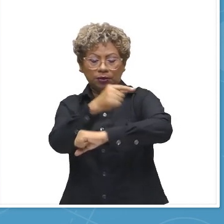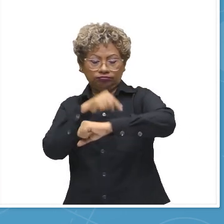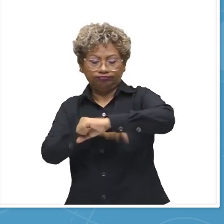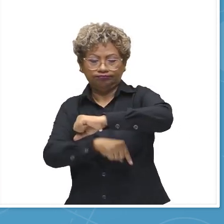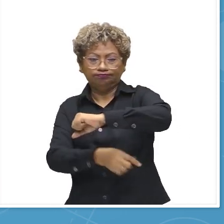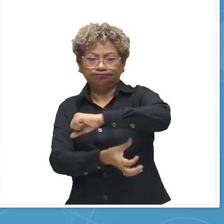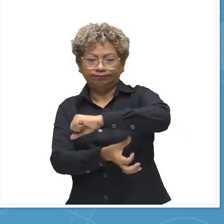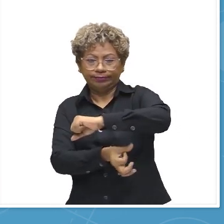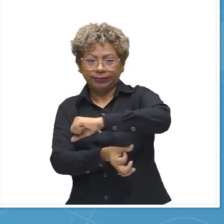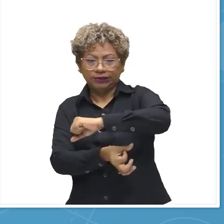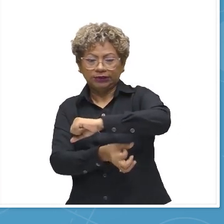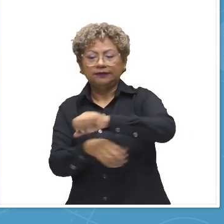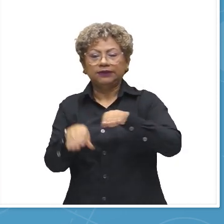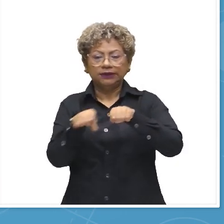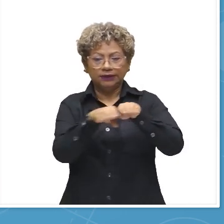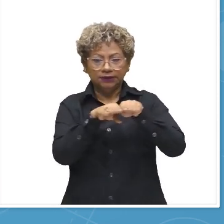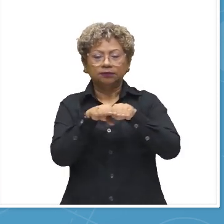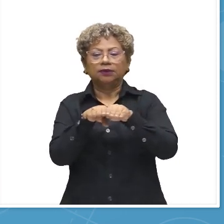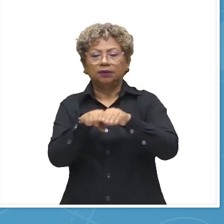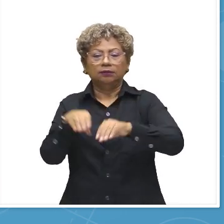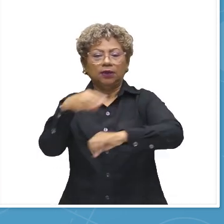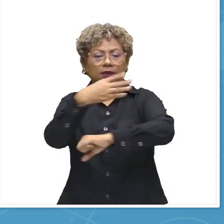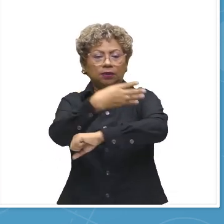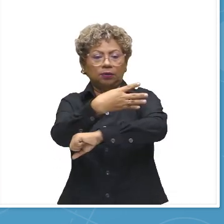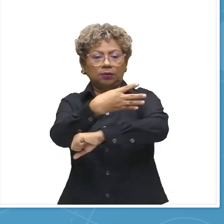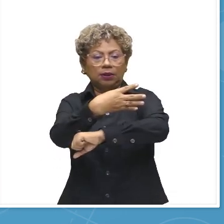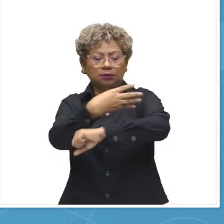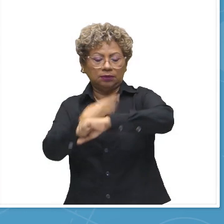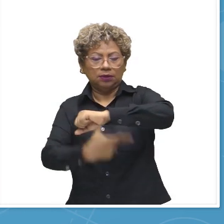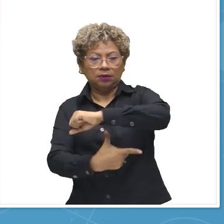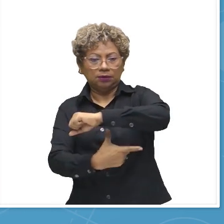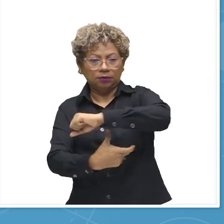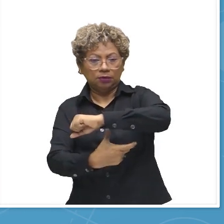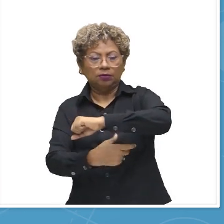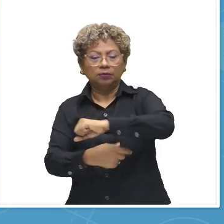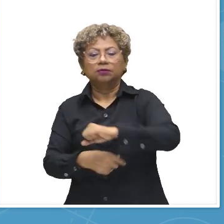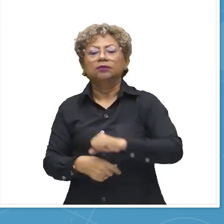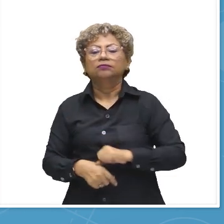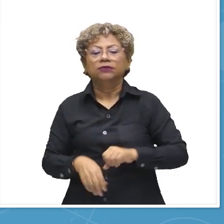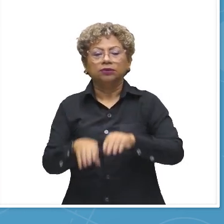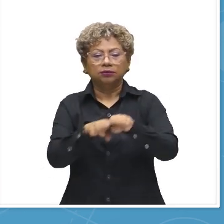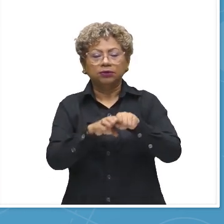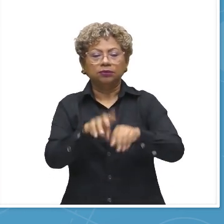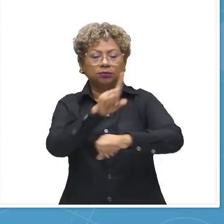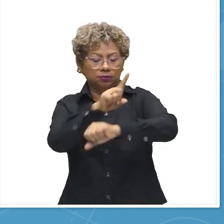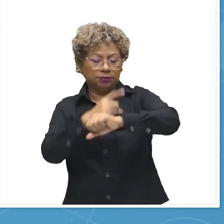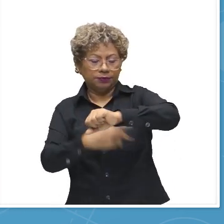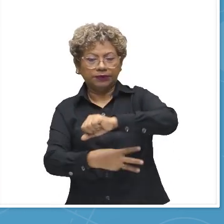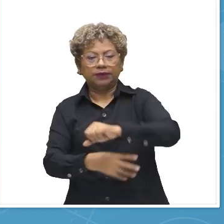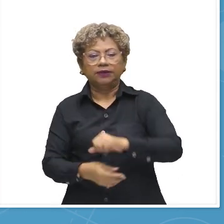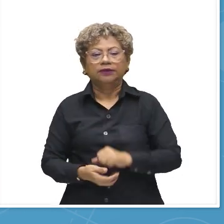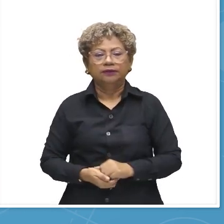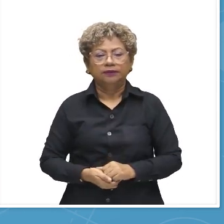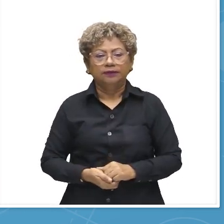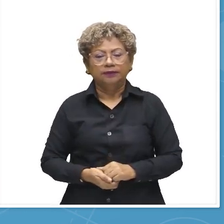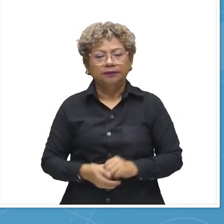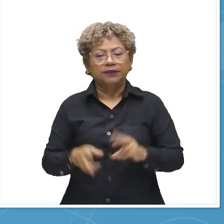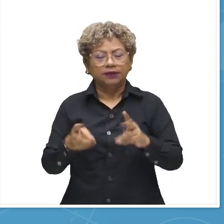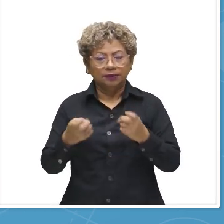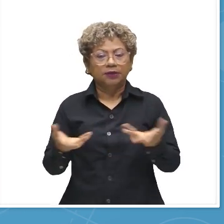que 4 sobre 12. O que foi que aconteceu aqui? Houve uma multiplicação, percebam, ó. Multipliquei em cima, multipliquei embaixo,